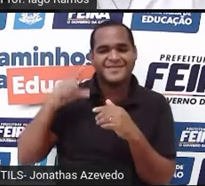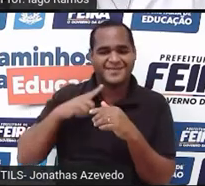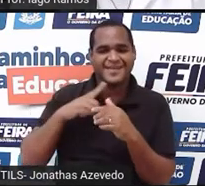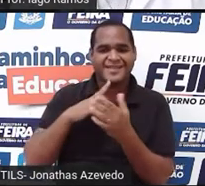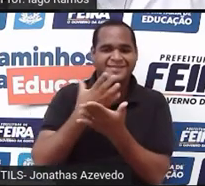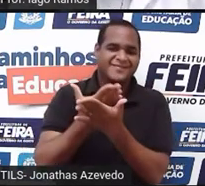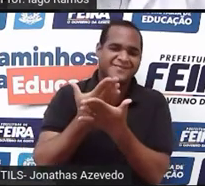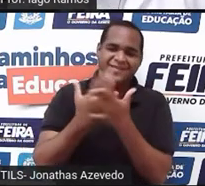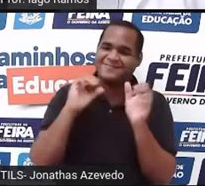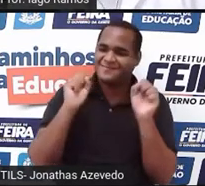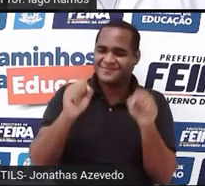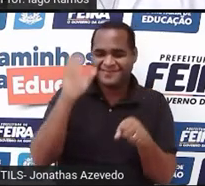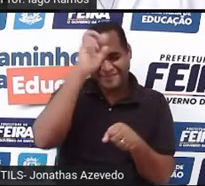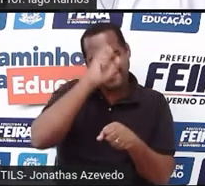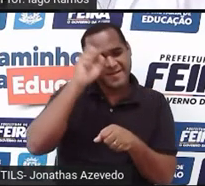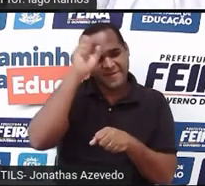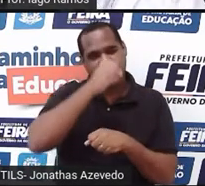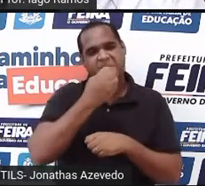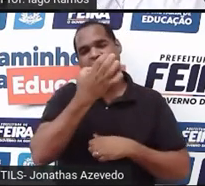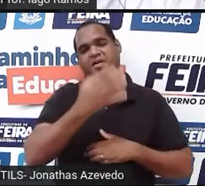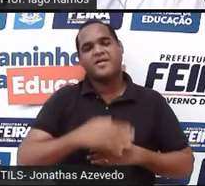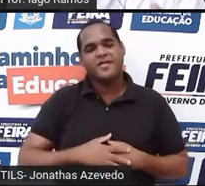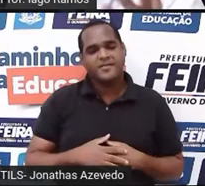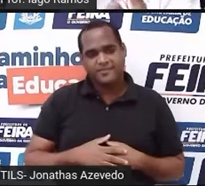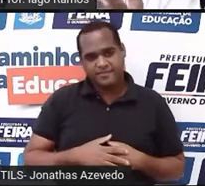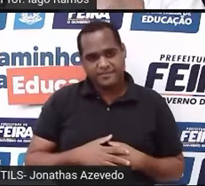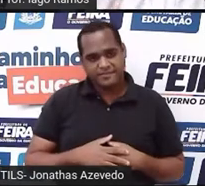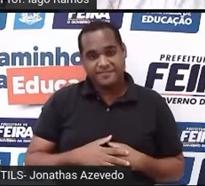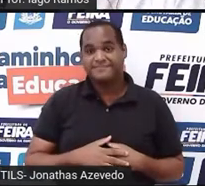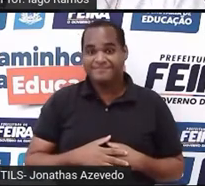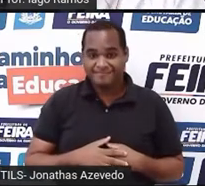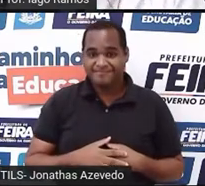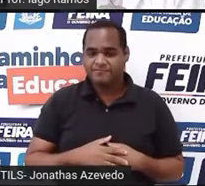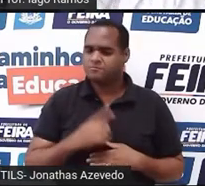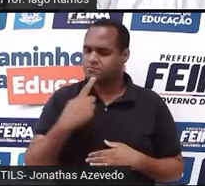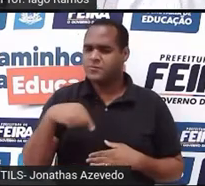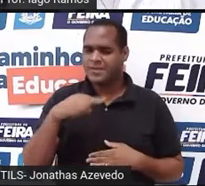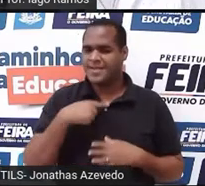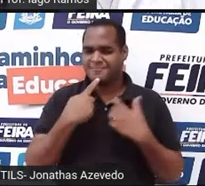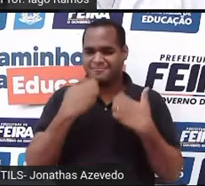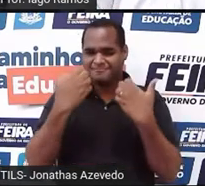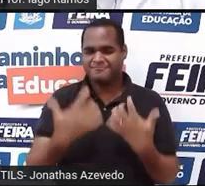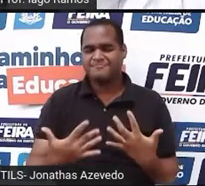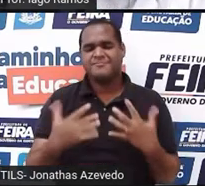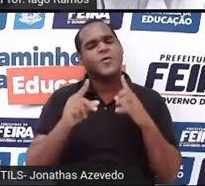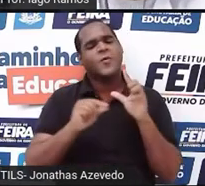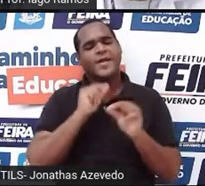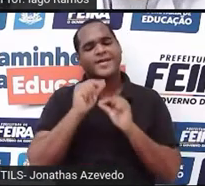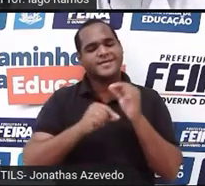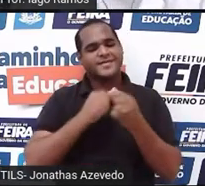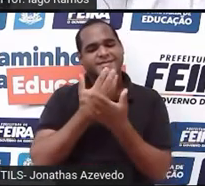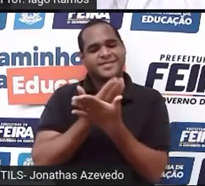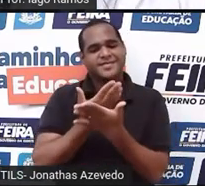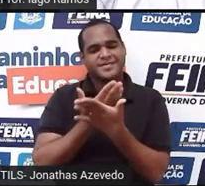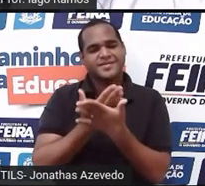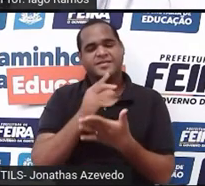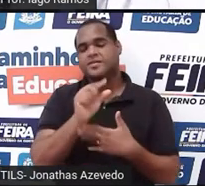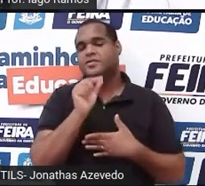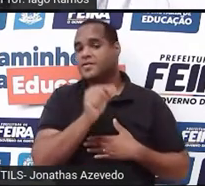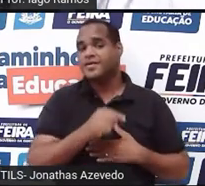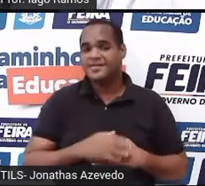desde a última aula Tá bom então já disse e o que é que a gente está estudando